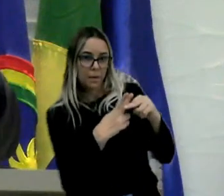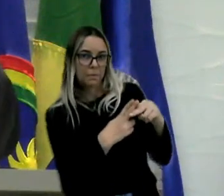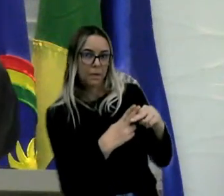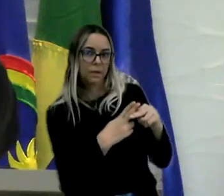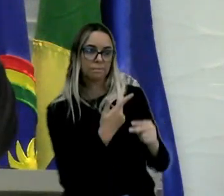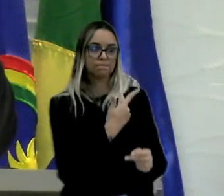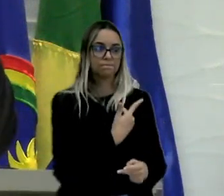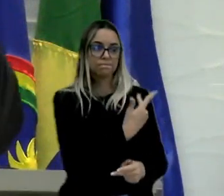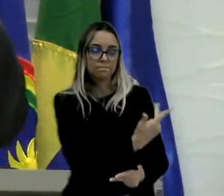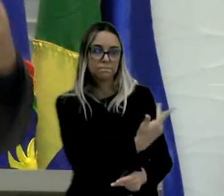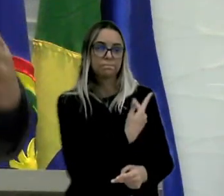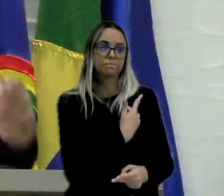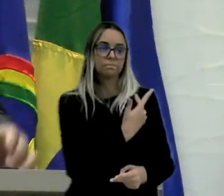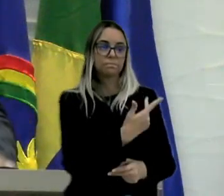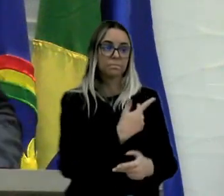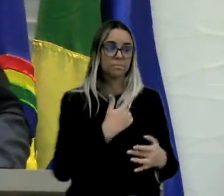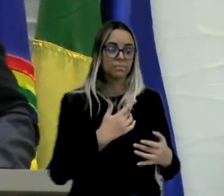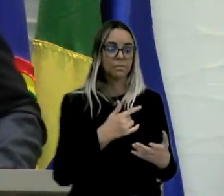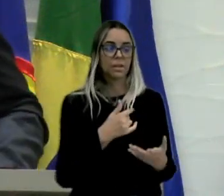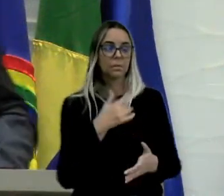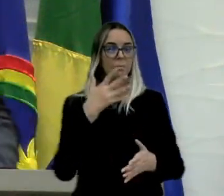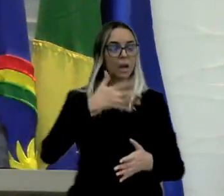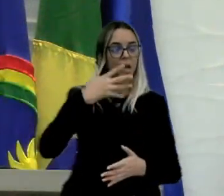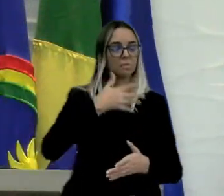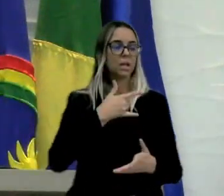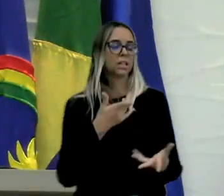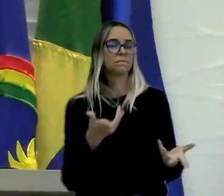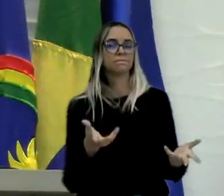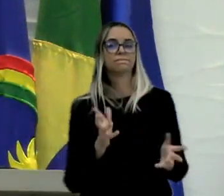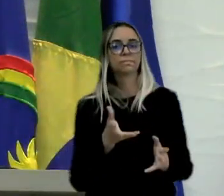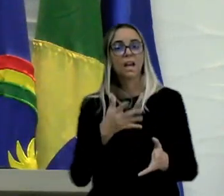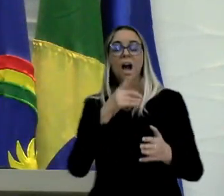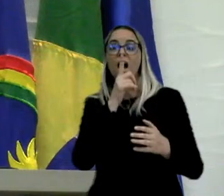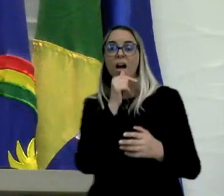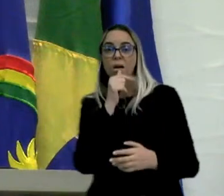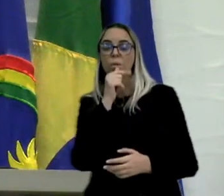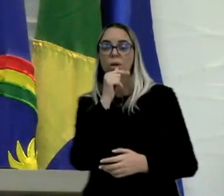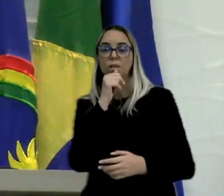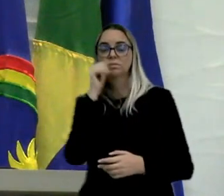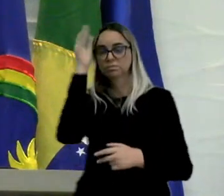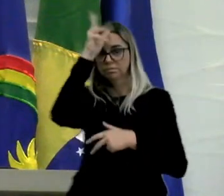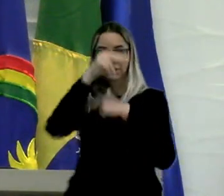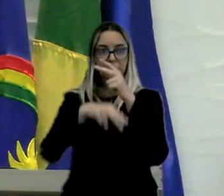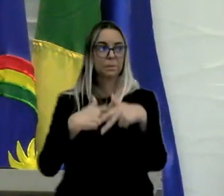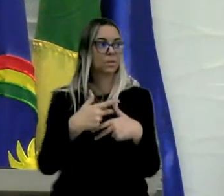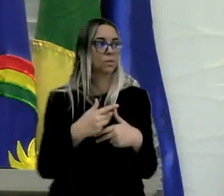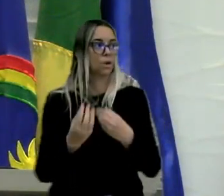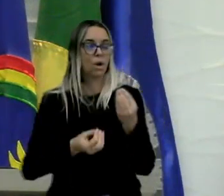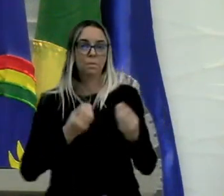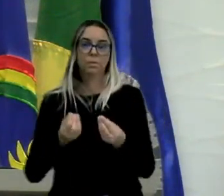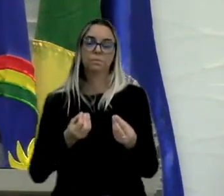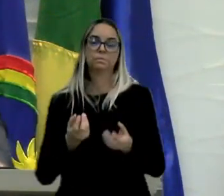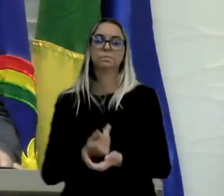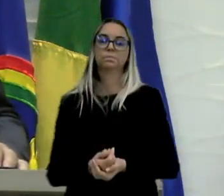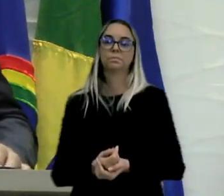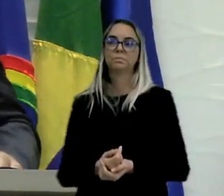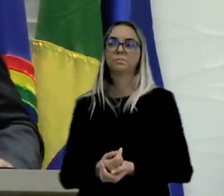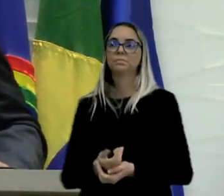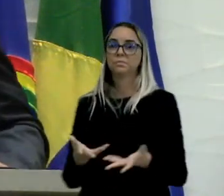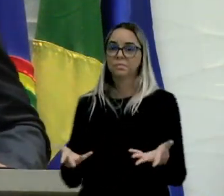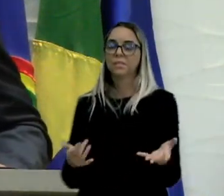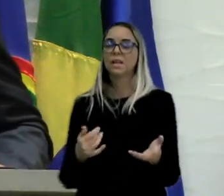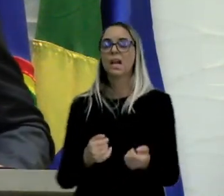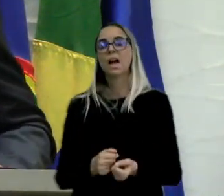minha exposição da situação da água que está em São Beto una então agora vamos